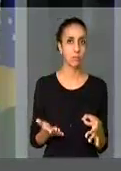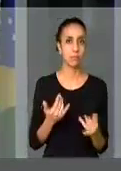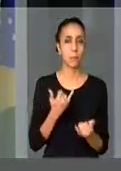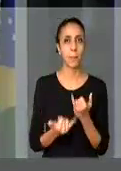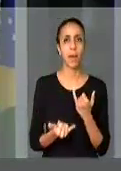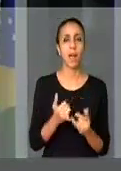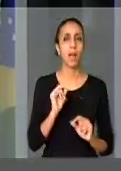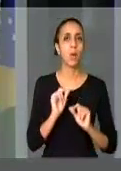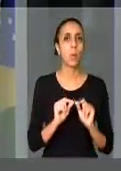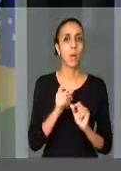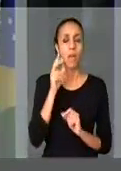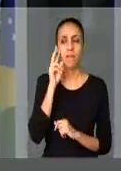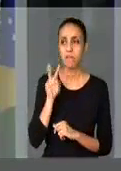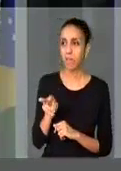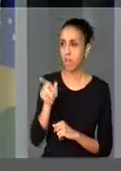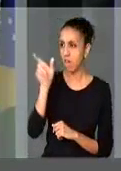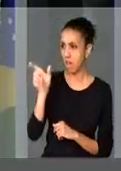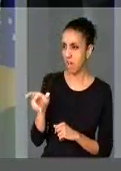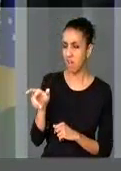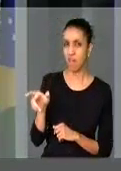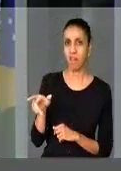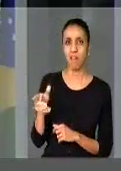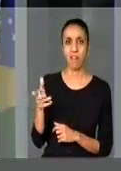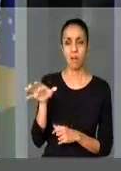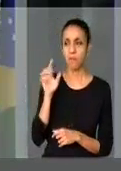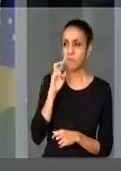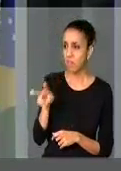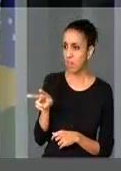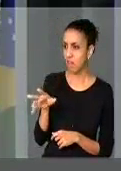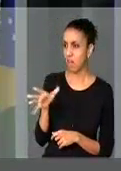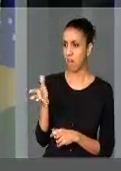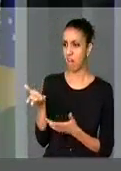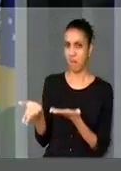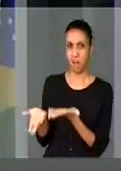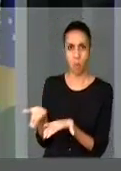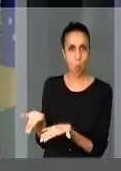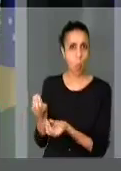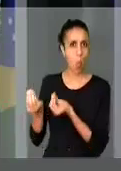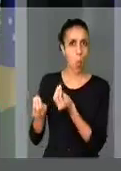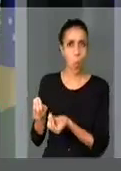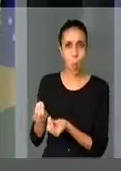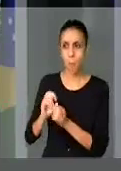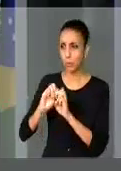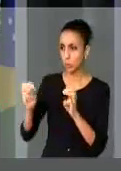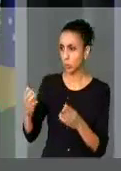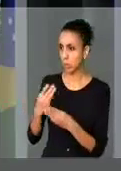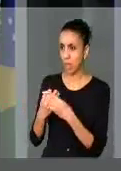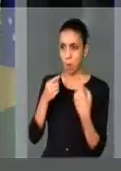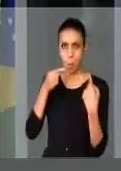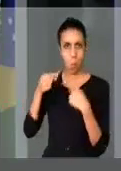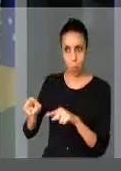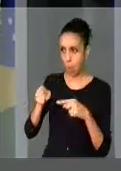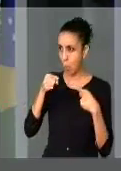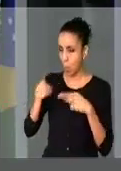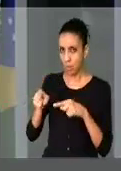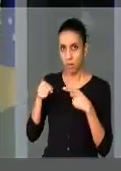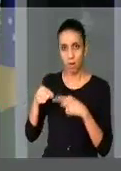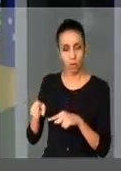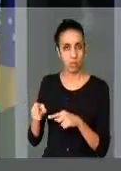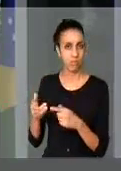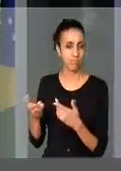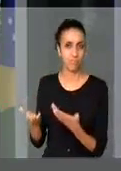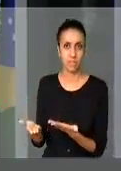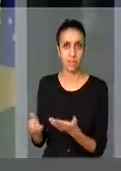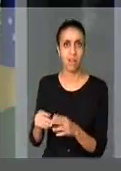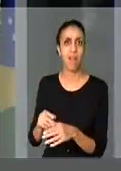sofrido, defendem um ataque moral sem precedentes sobre o povo judeu, ao retirar a